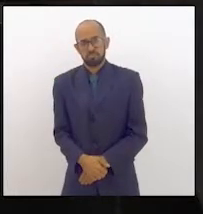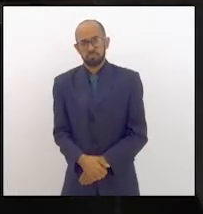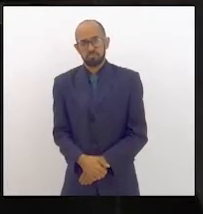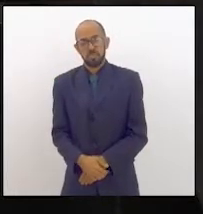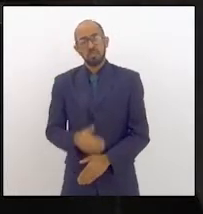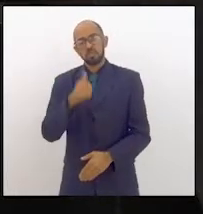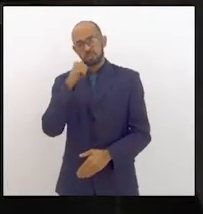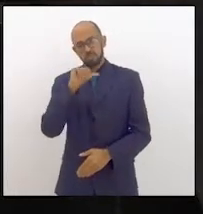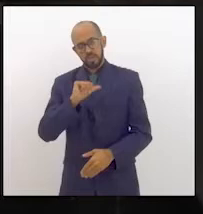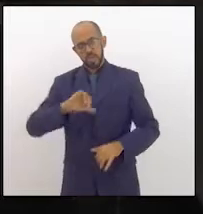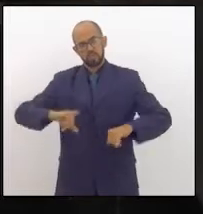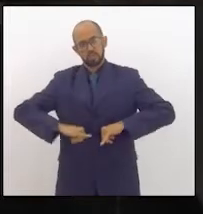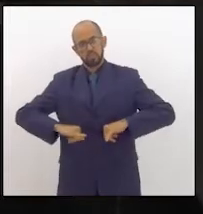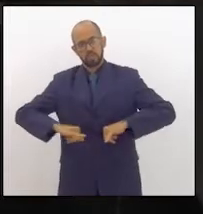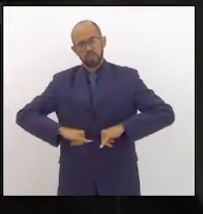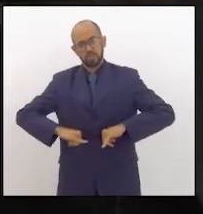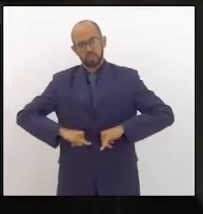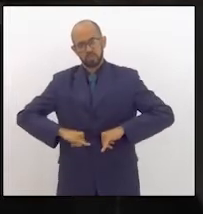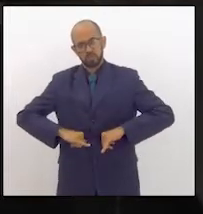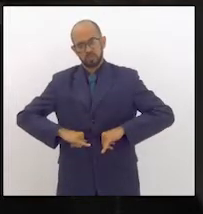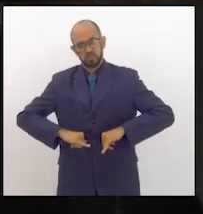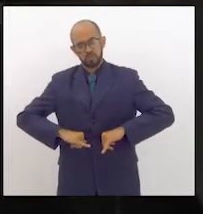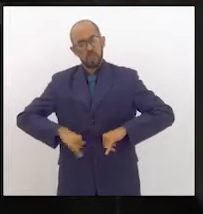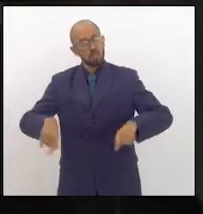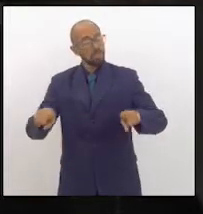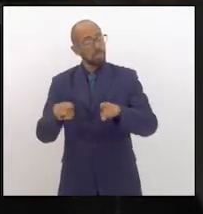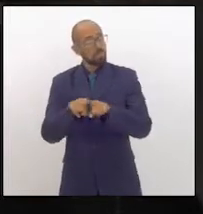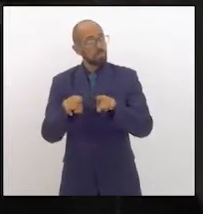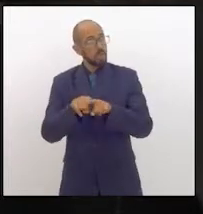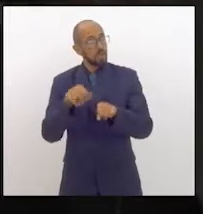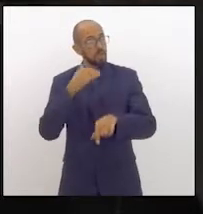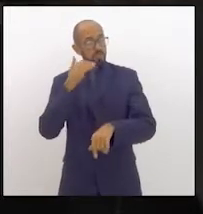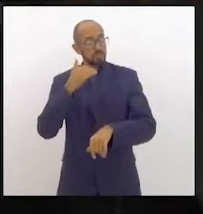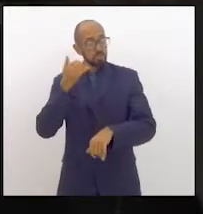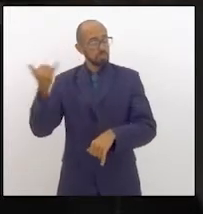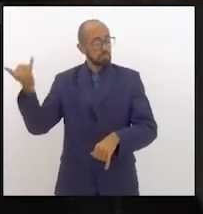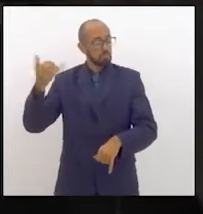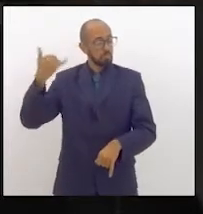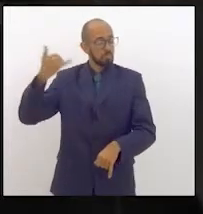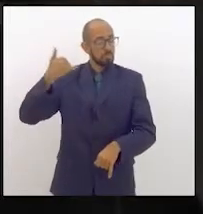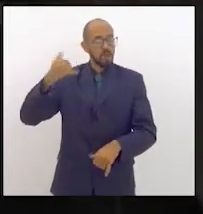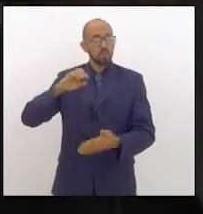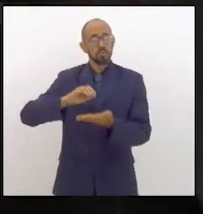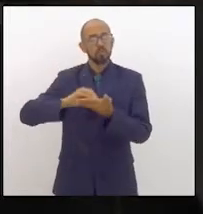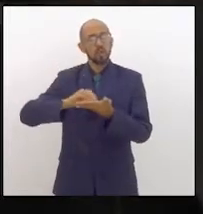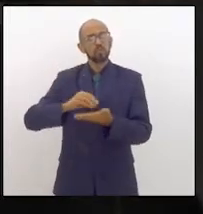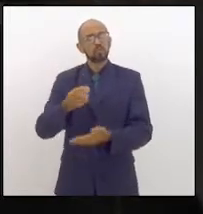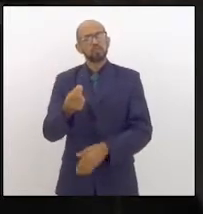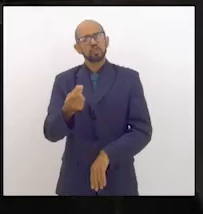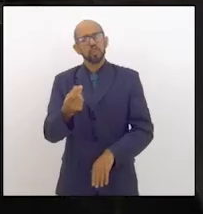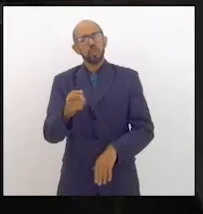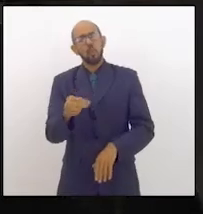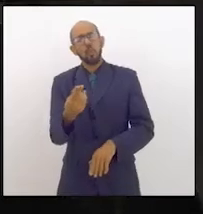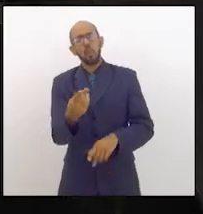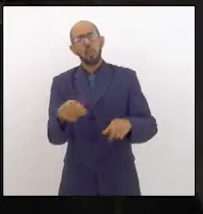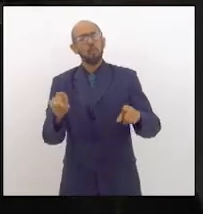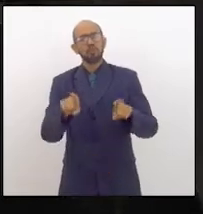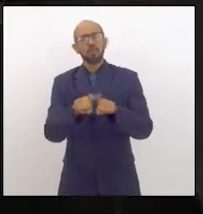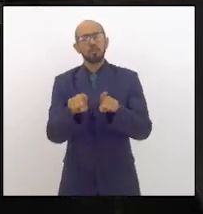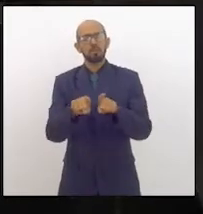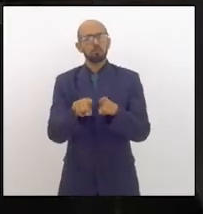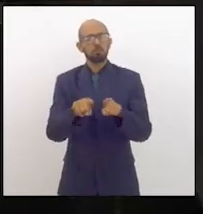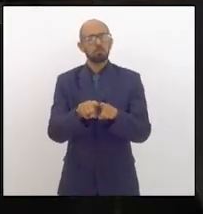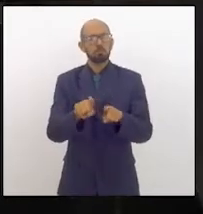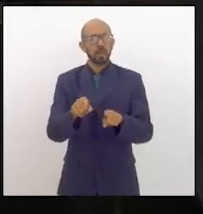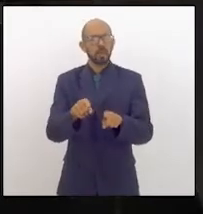as mulheres estão padecendo e não adiantam me falar que é por falta de recursos e muito menos uma